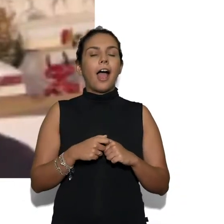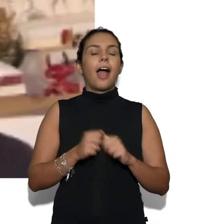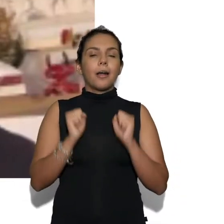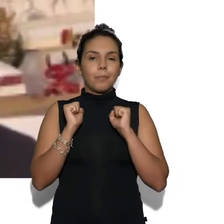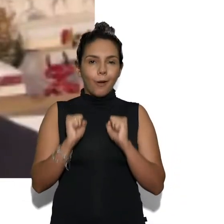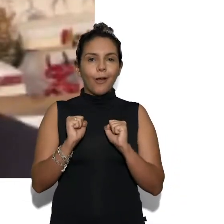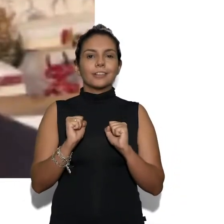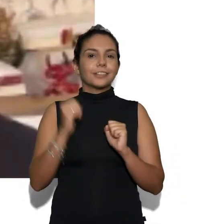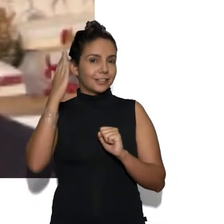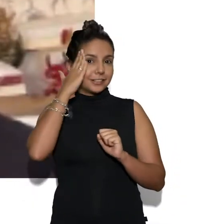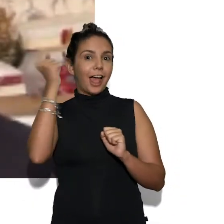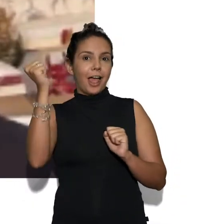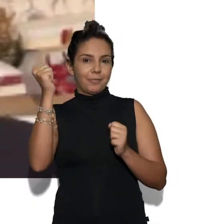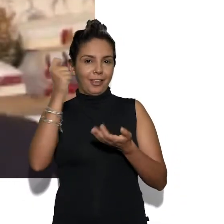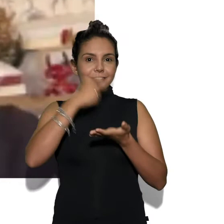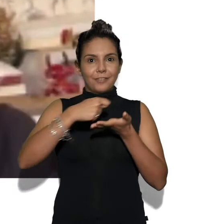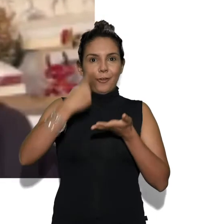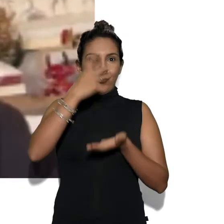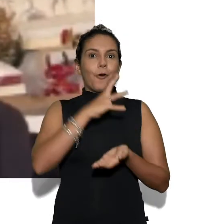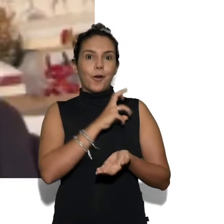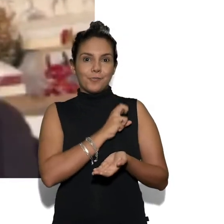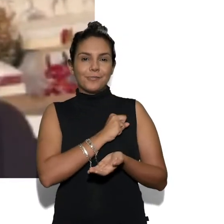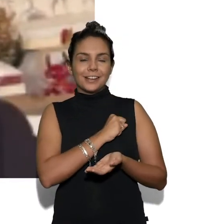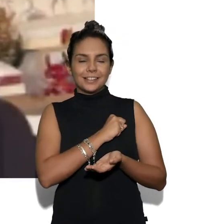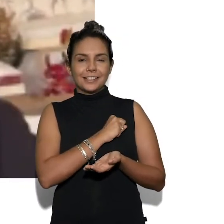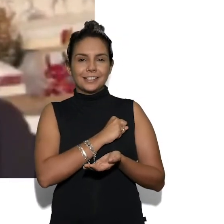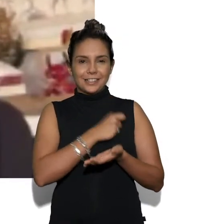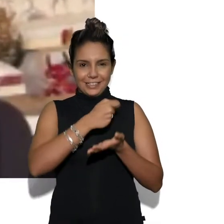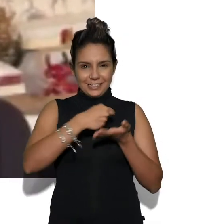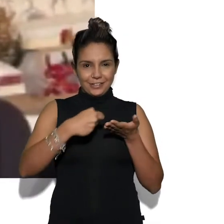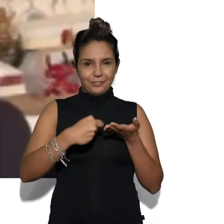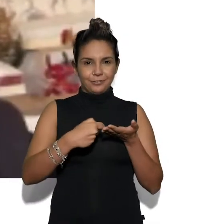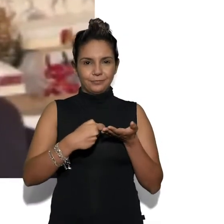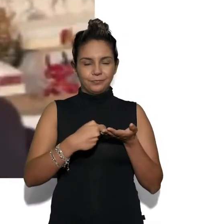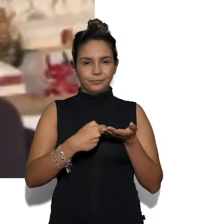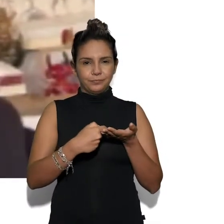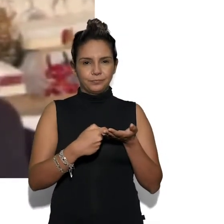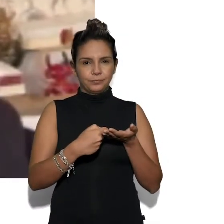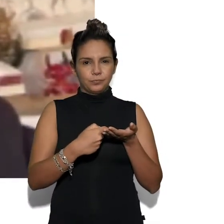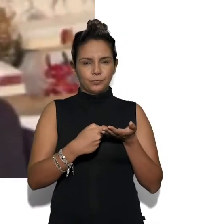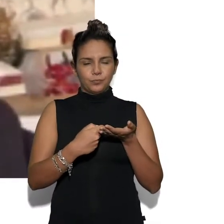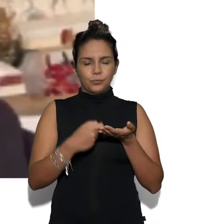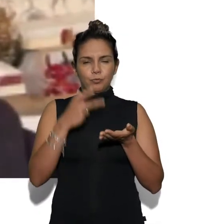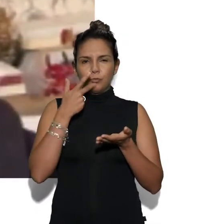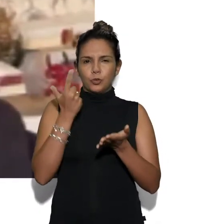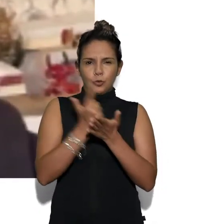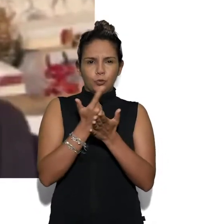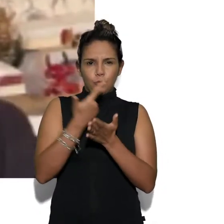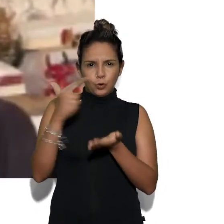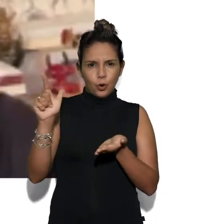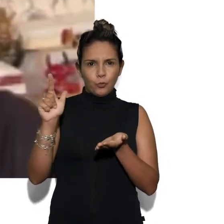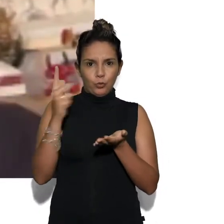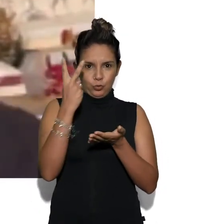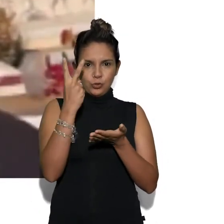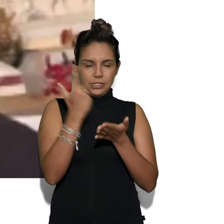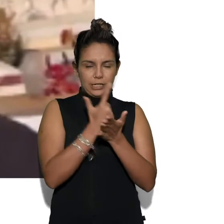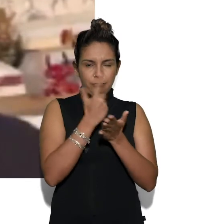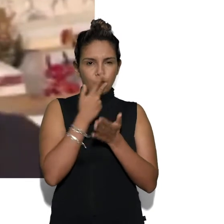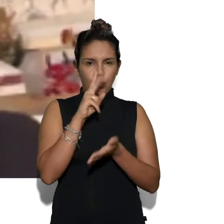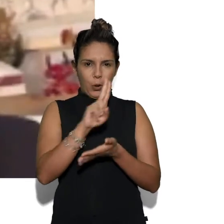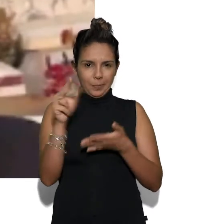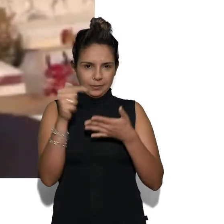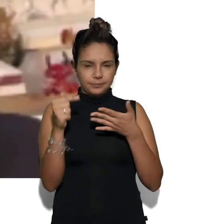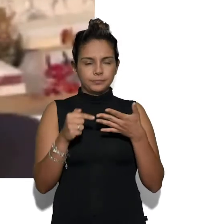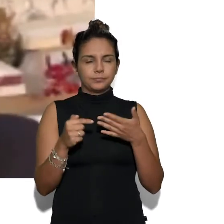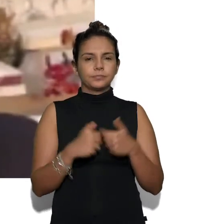assim, talvez eu saiba escrever um romance. Quando eu escrevi o segundo, quando eu escrevi O Remorso de Baltasar Serapião, aí eu já estava